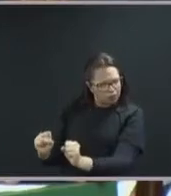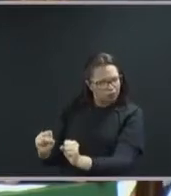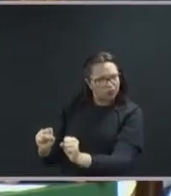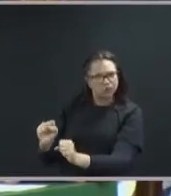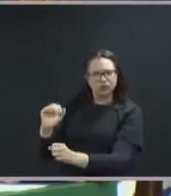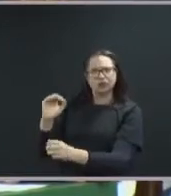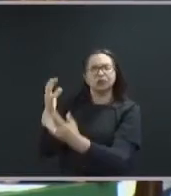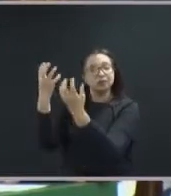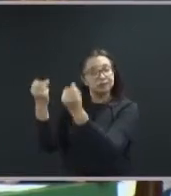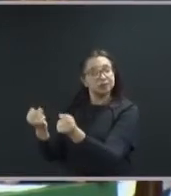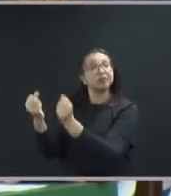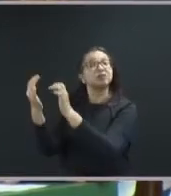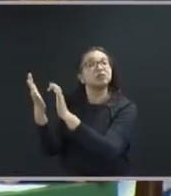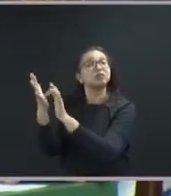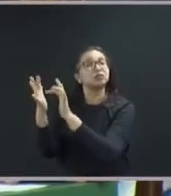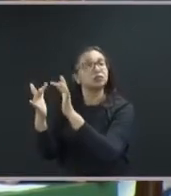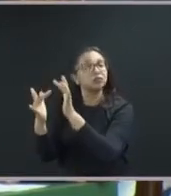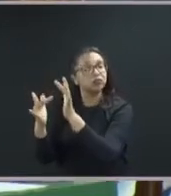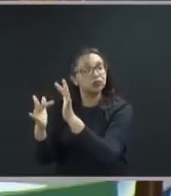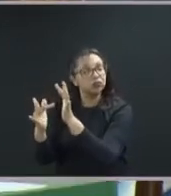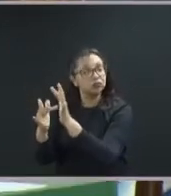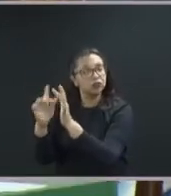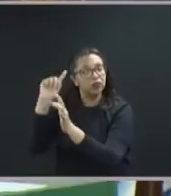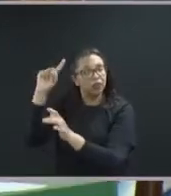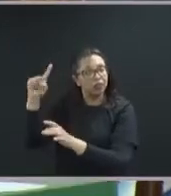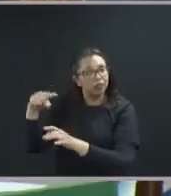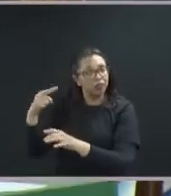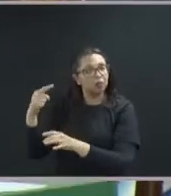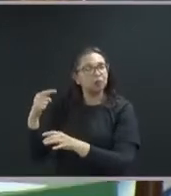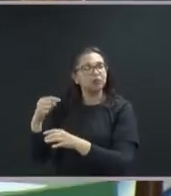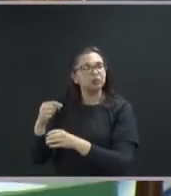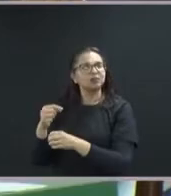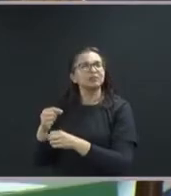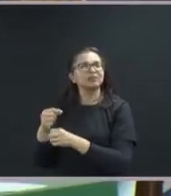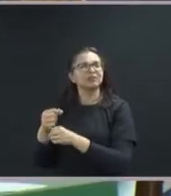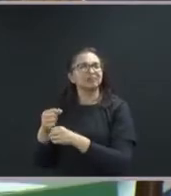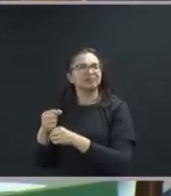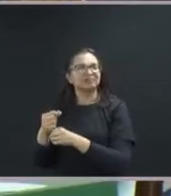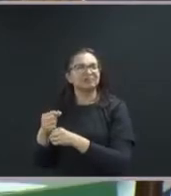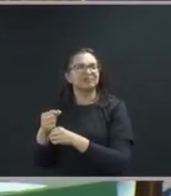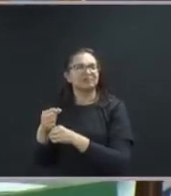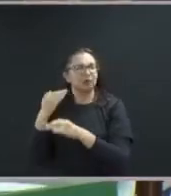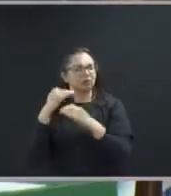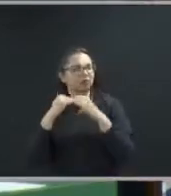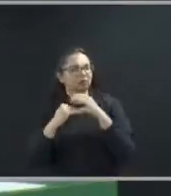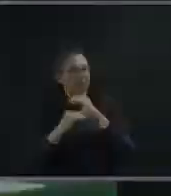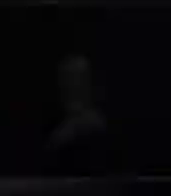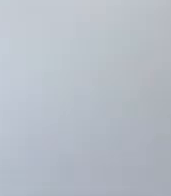E depois você diga para nós que você toma essa decisão. Deus abençoe em Cristo Jesus.